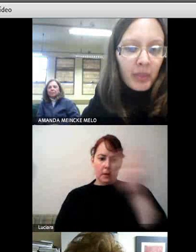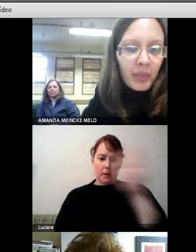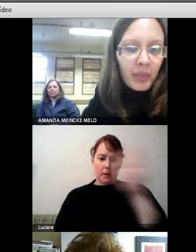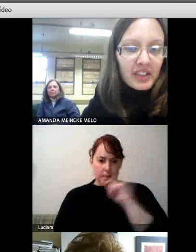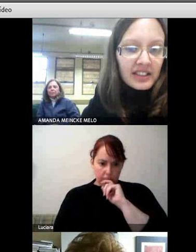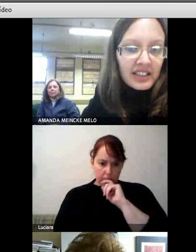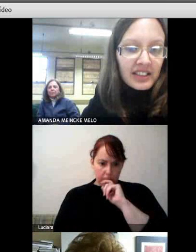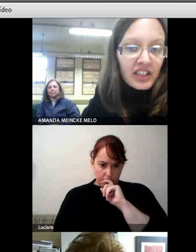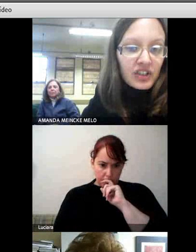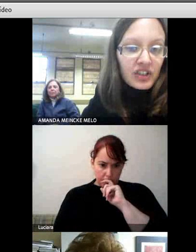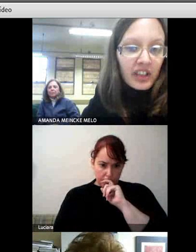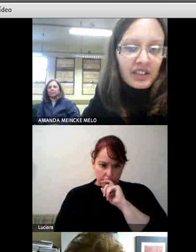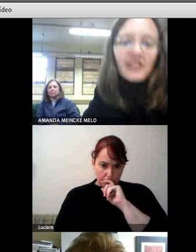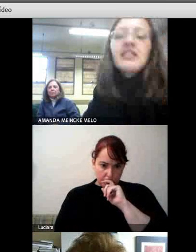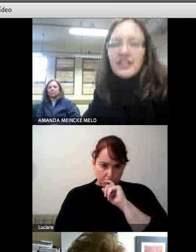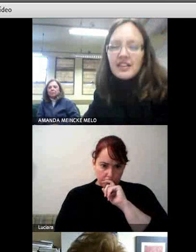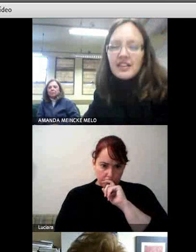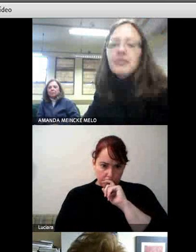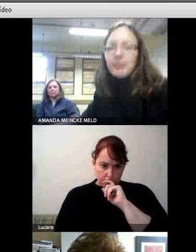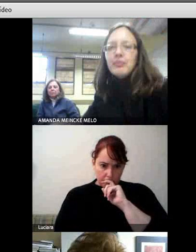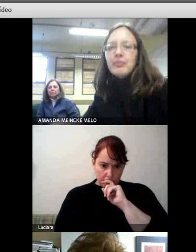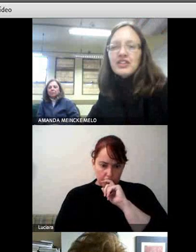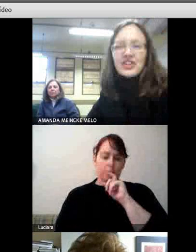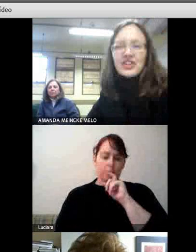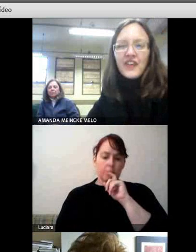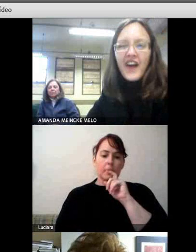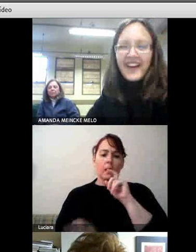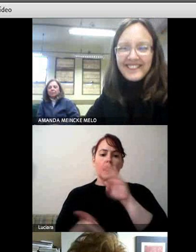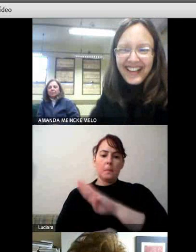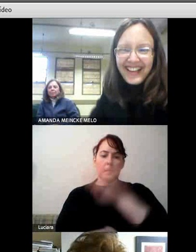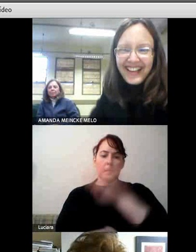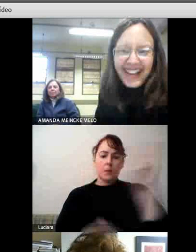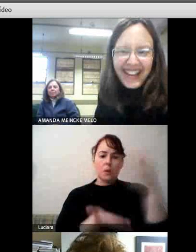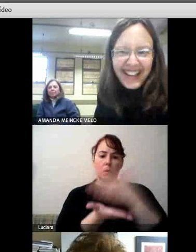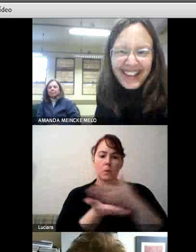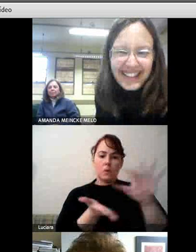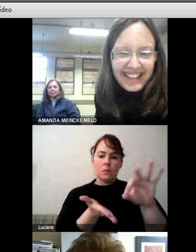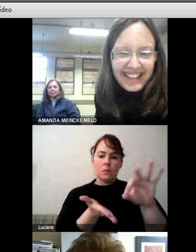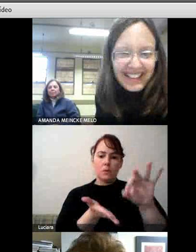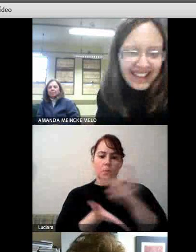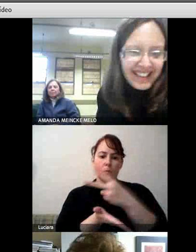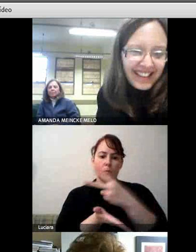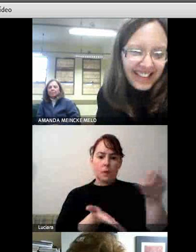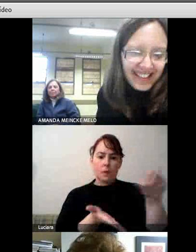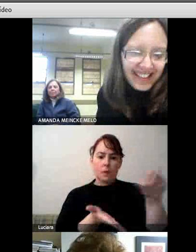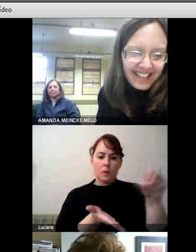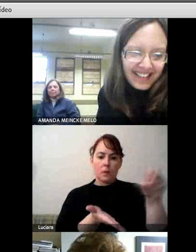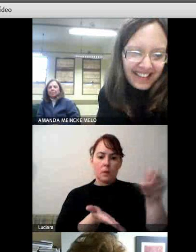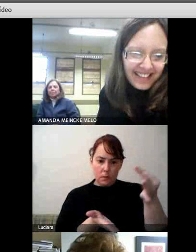abrir 200 inscrições. Que, isso aqui que o Luiz Roberto disse.